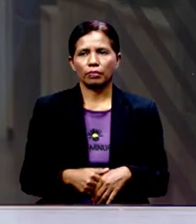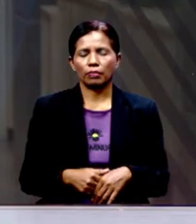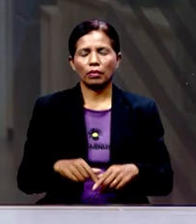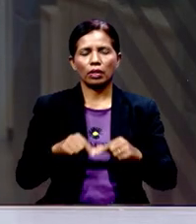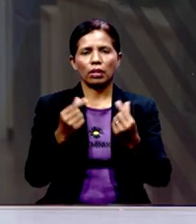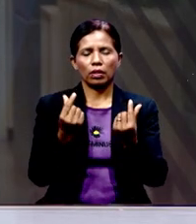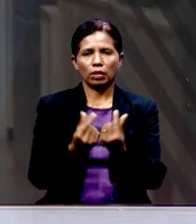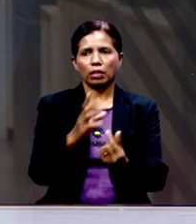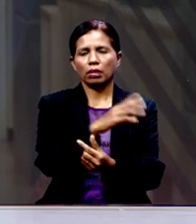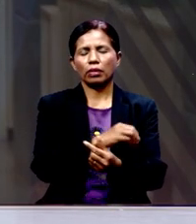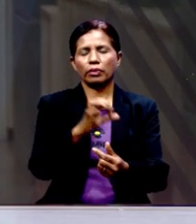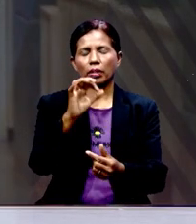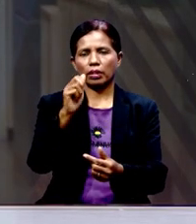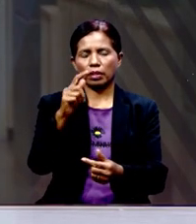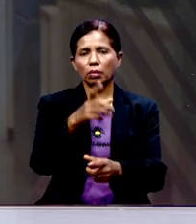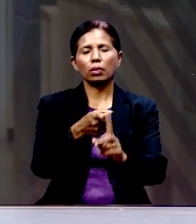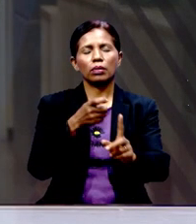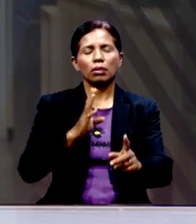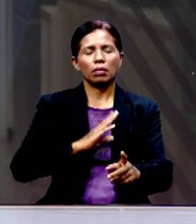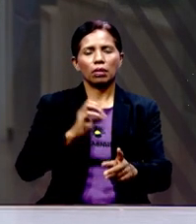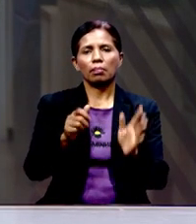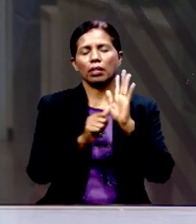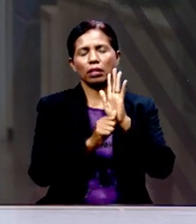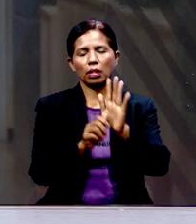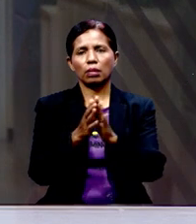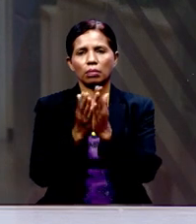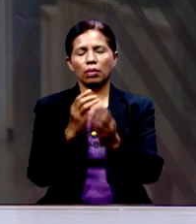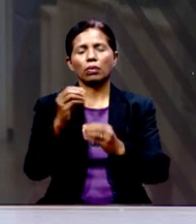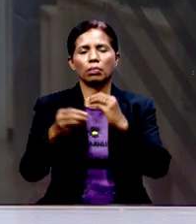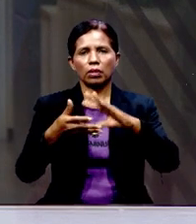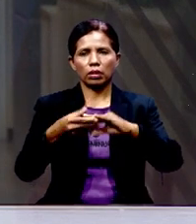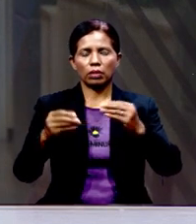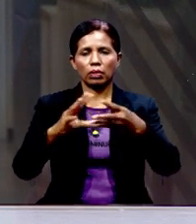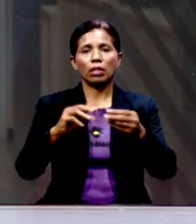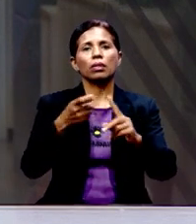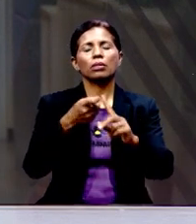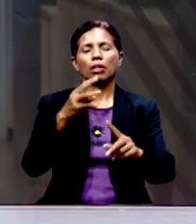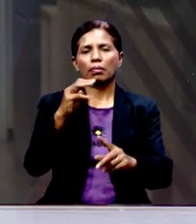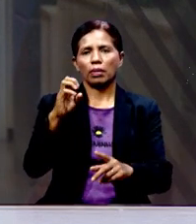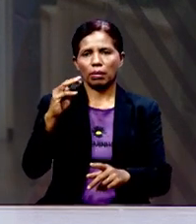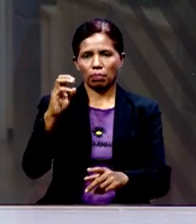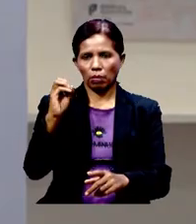Grupo Pastorinhos de Fátima Rússi Bobonaro apresenta o livro com a nova história Rússi Memo.